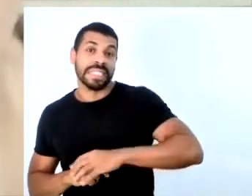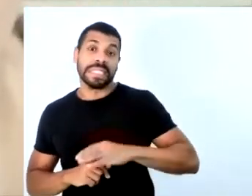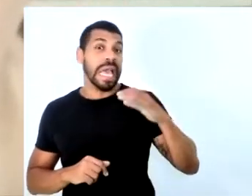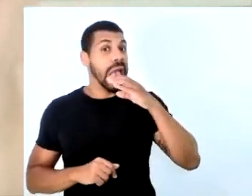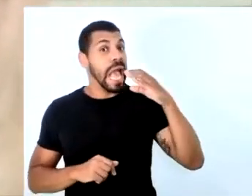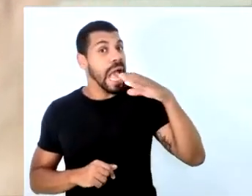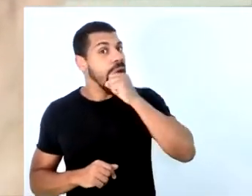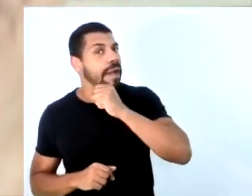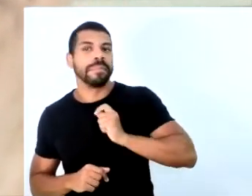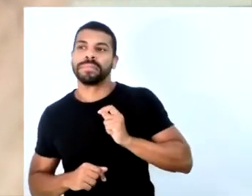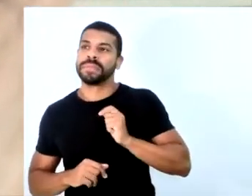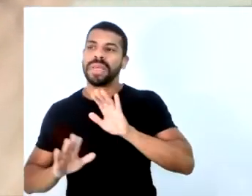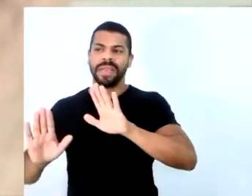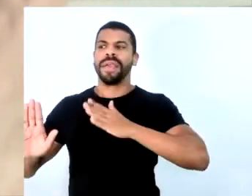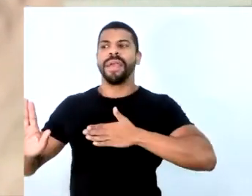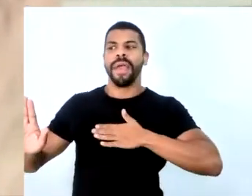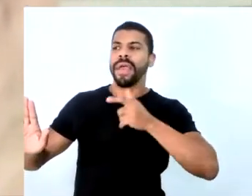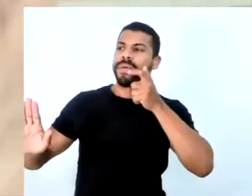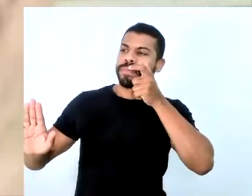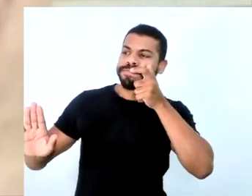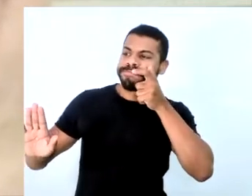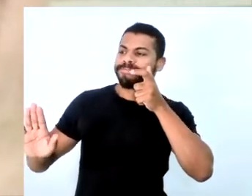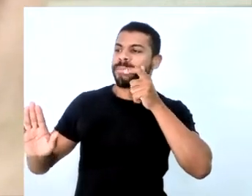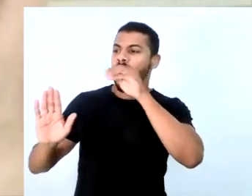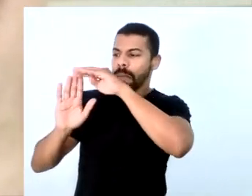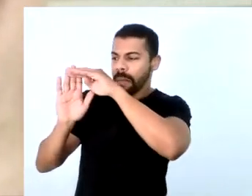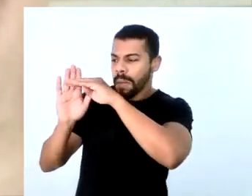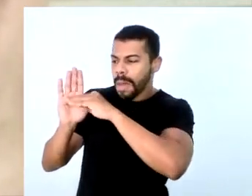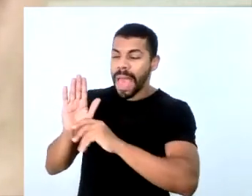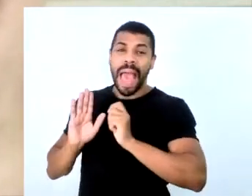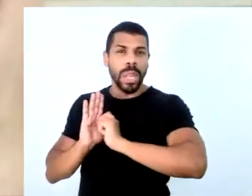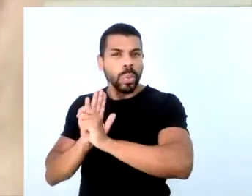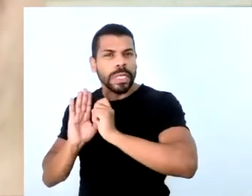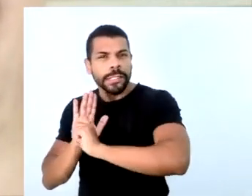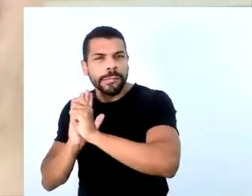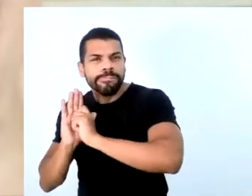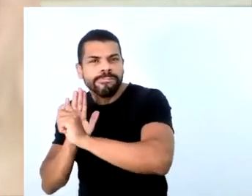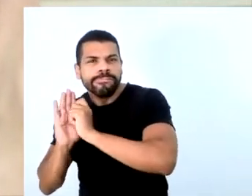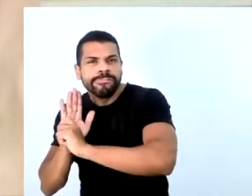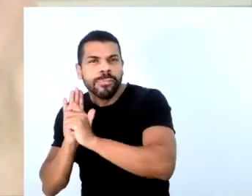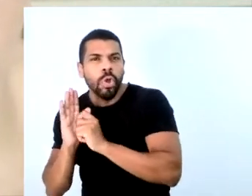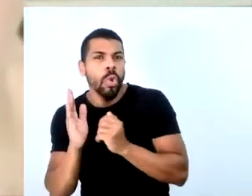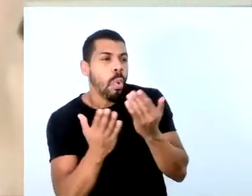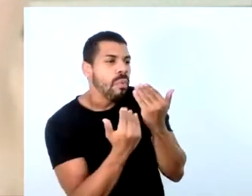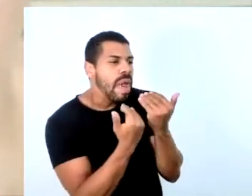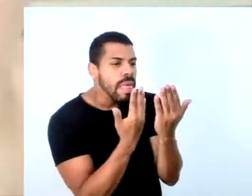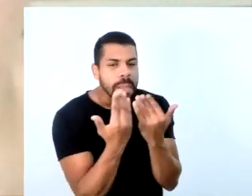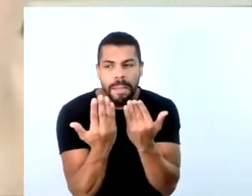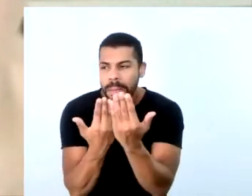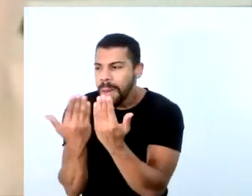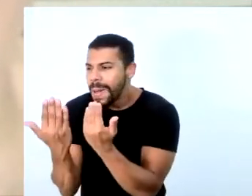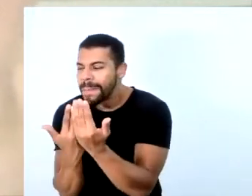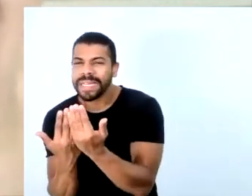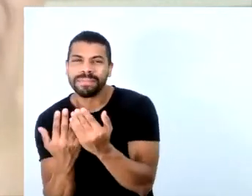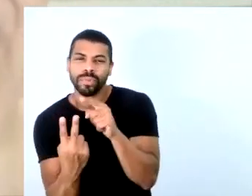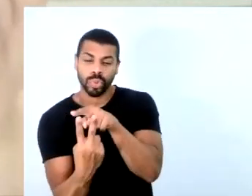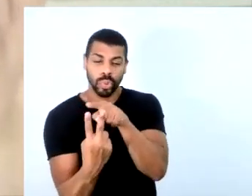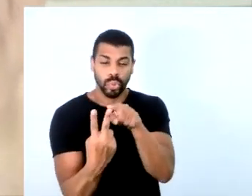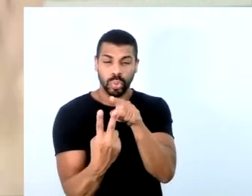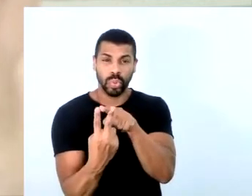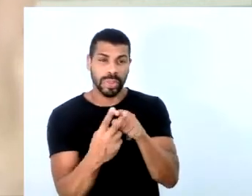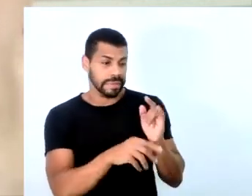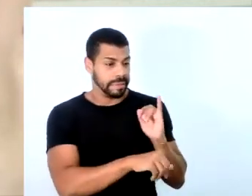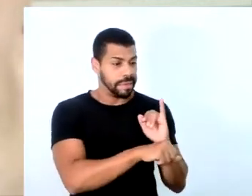eu não consigo. Geralmente o que acontece, se tem uma urgência, eu começo a assistir o material do filme, começo a fazer